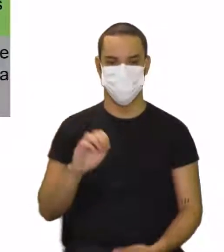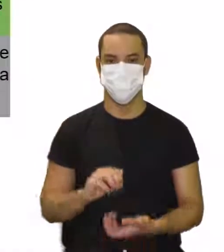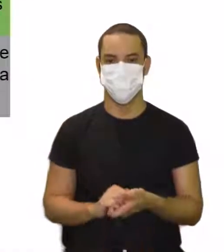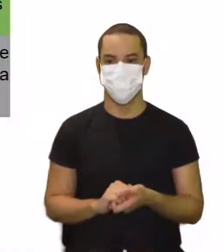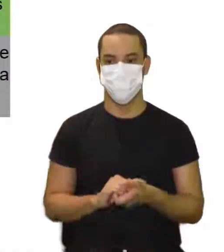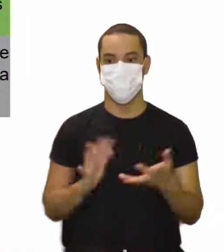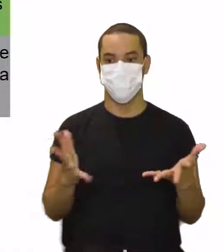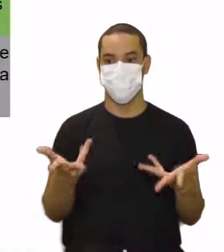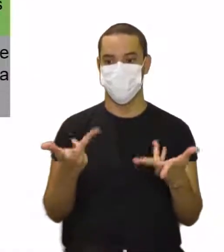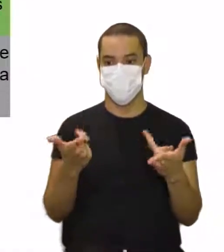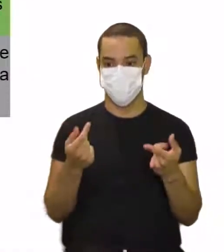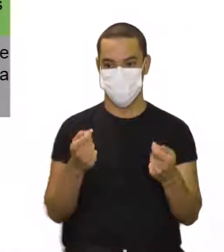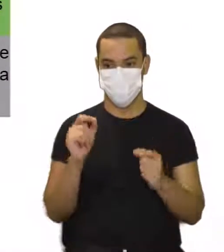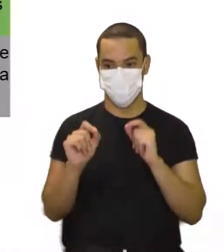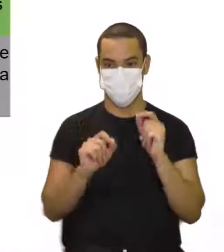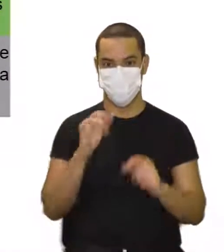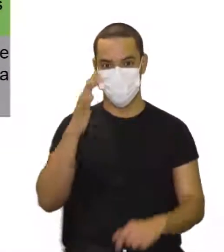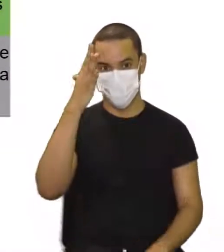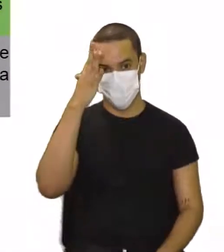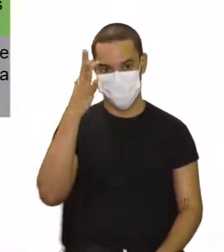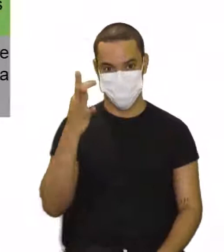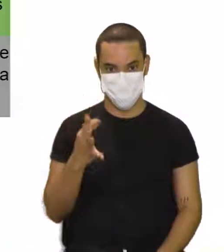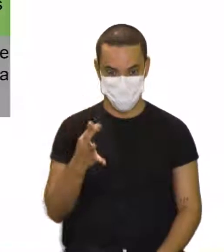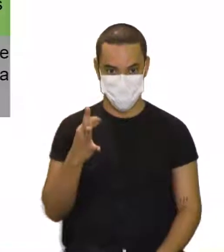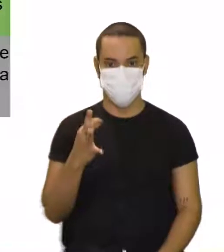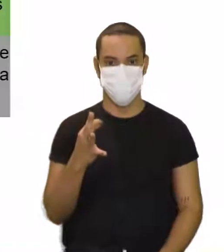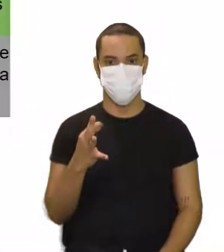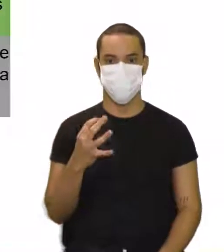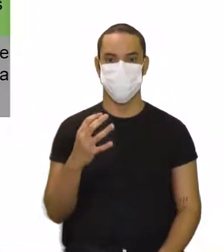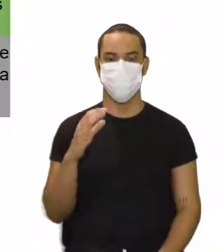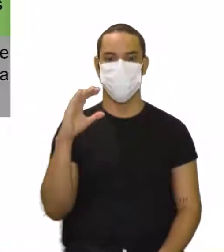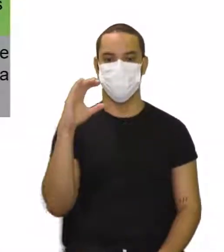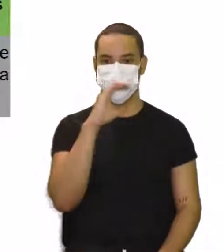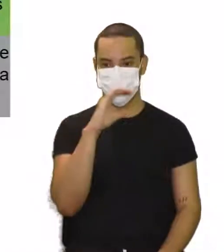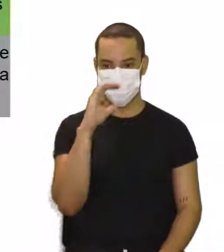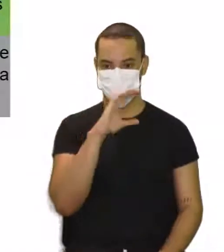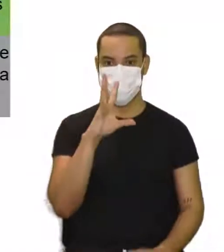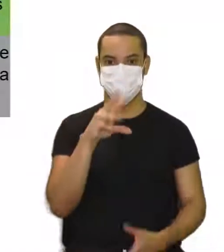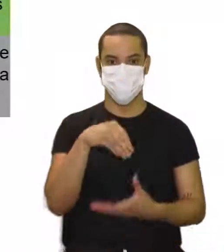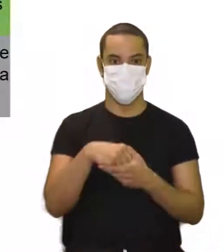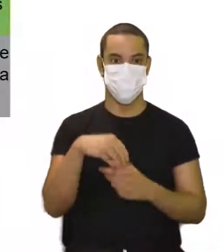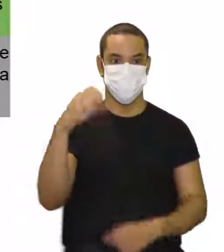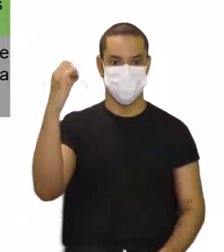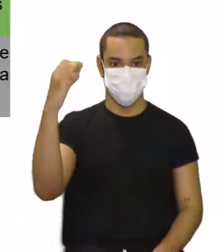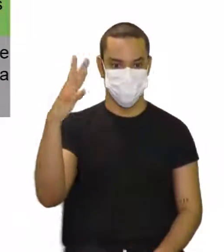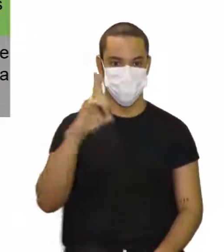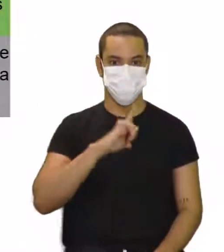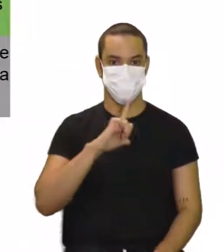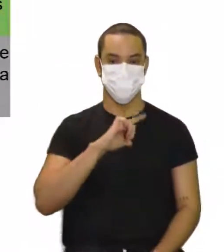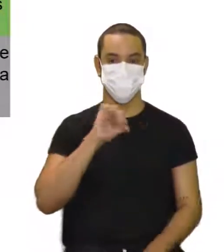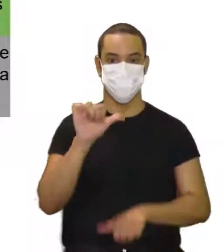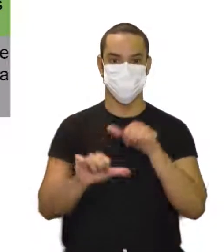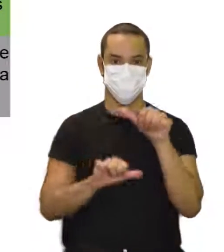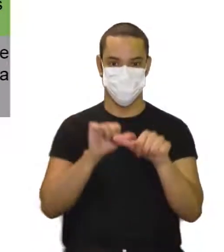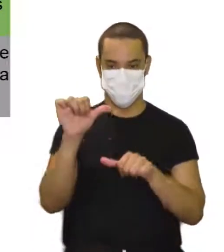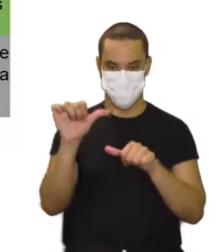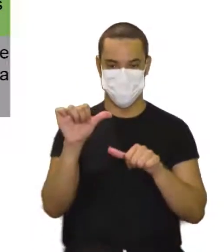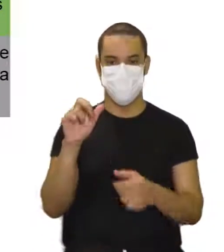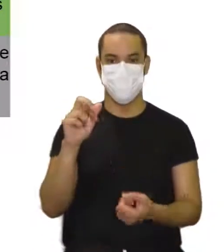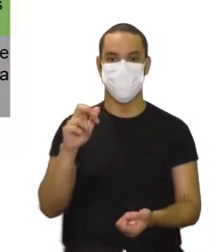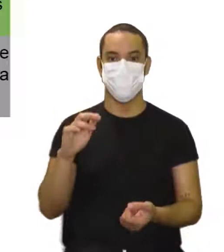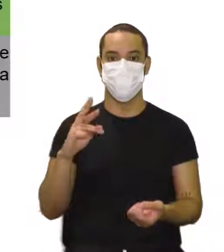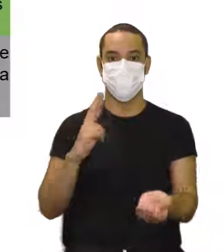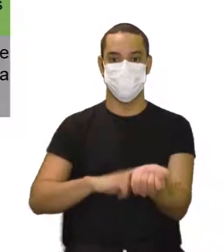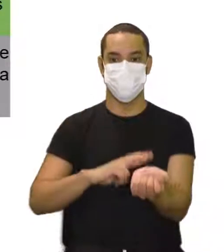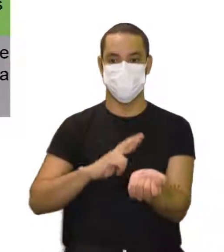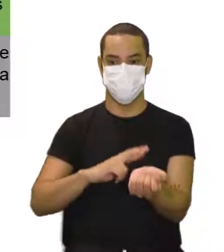as habilidades aí compreender que a constância da velocidade da luz provoca a mudança de ritmo de